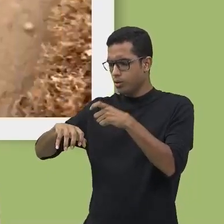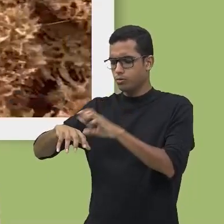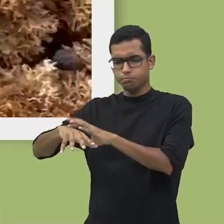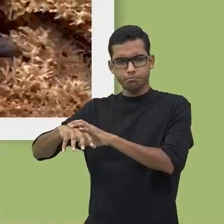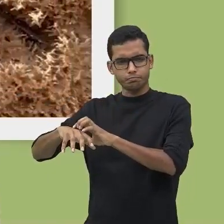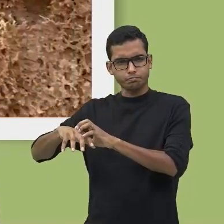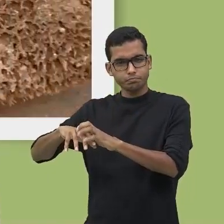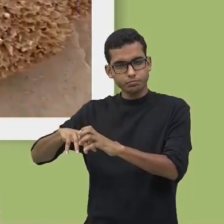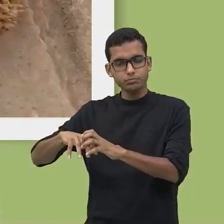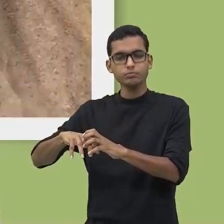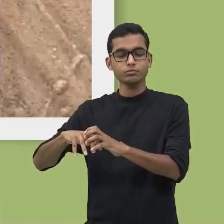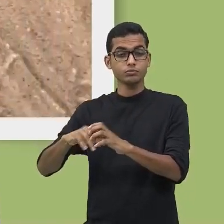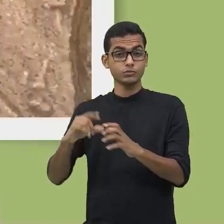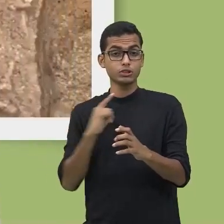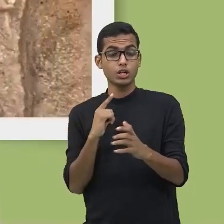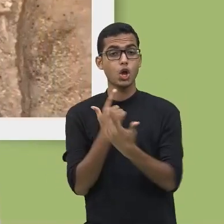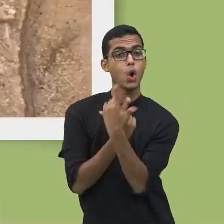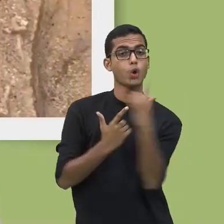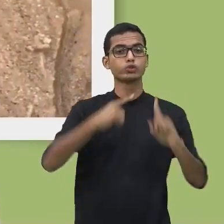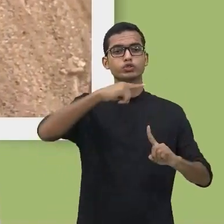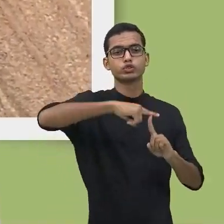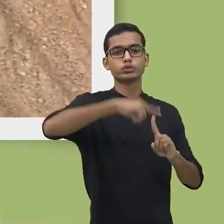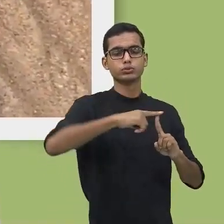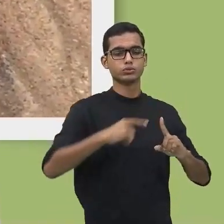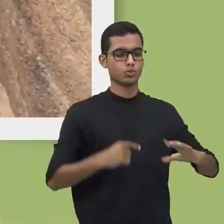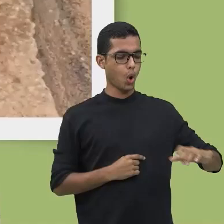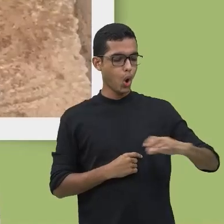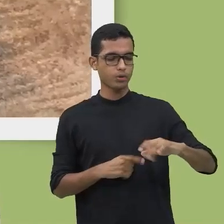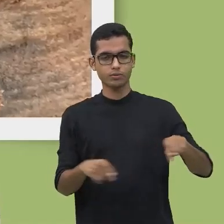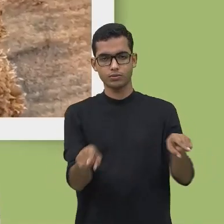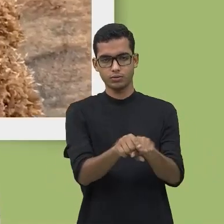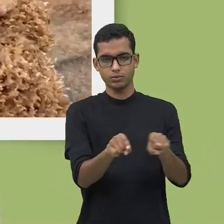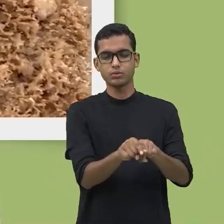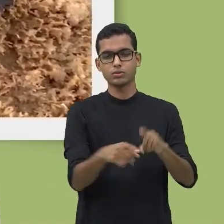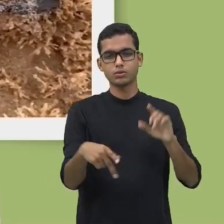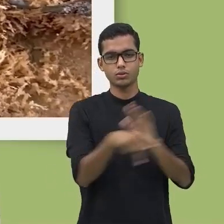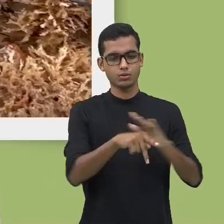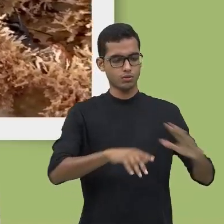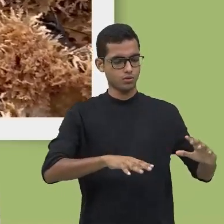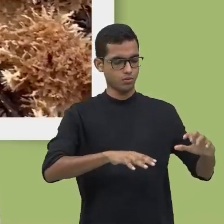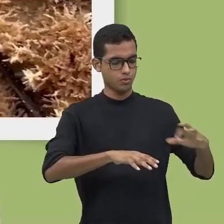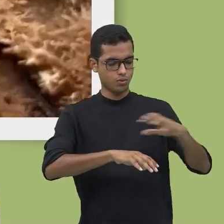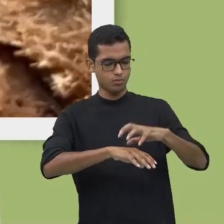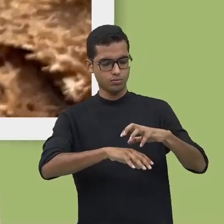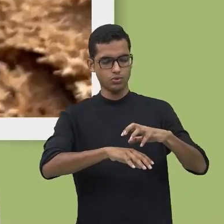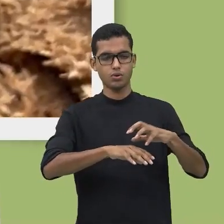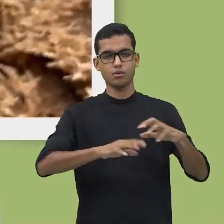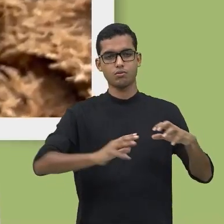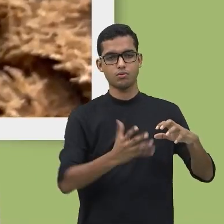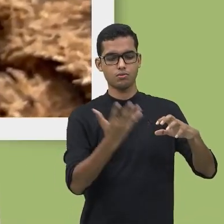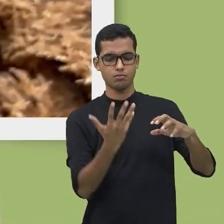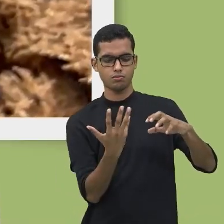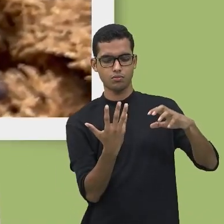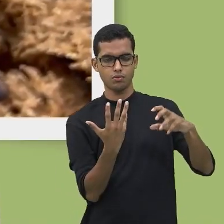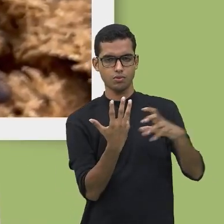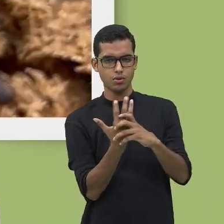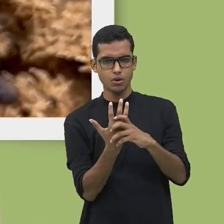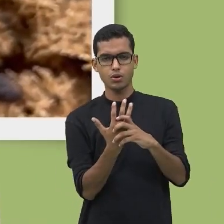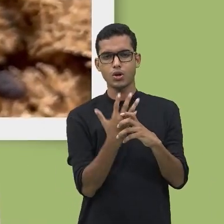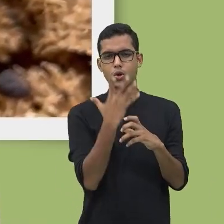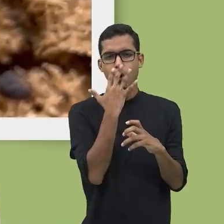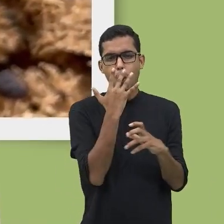ficam na beira assim elas ficam presas, né? Elas ficam presas a galhos, elas são mais